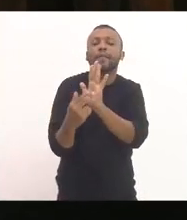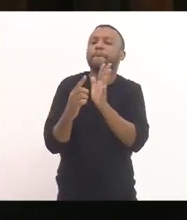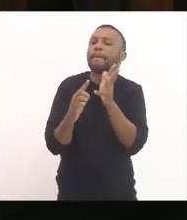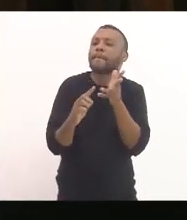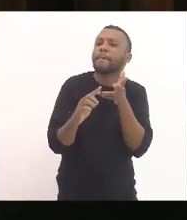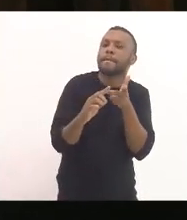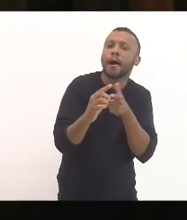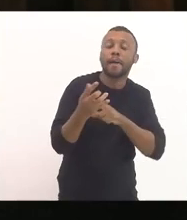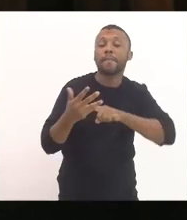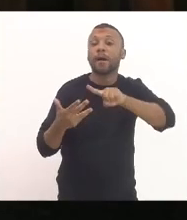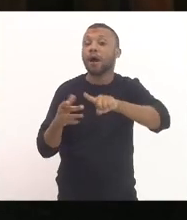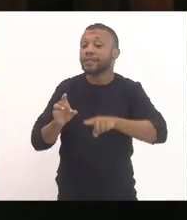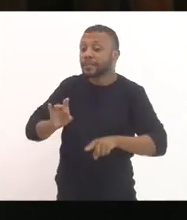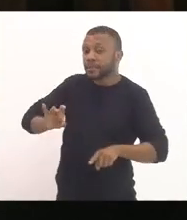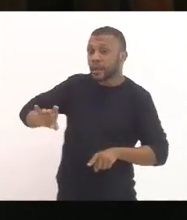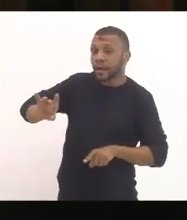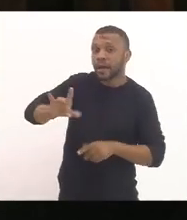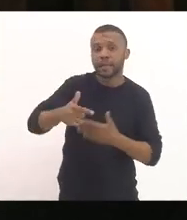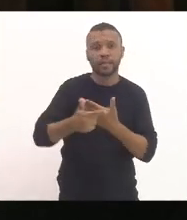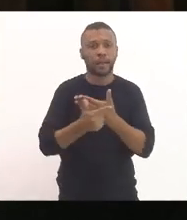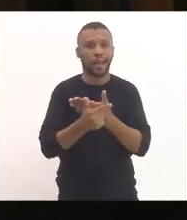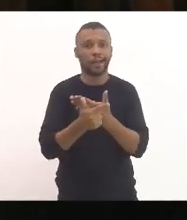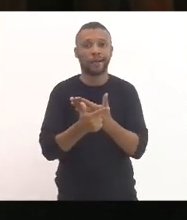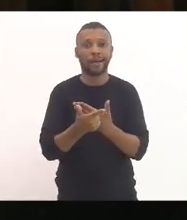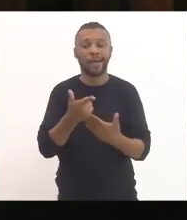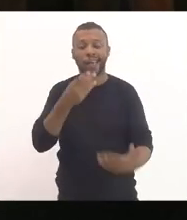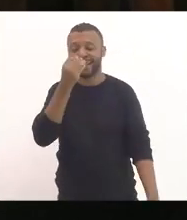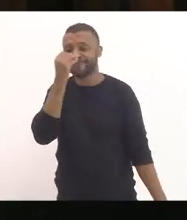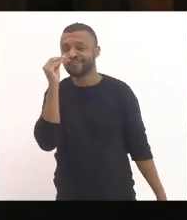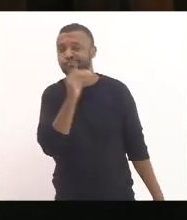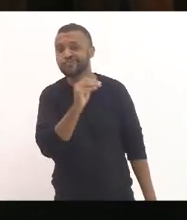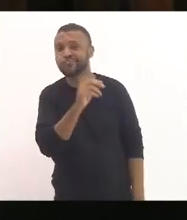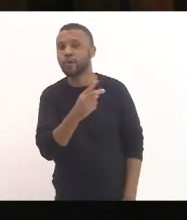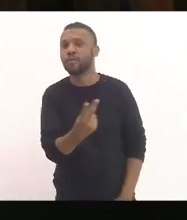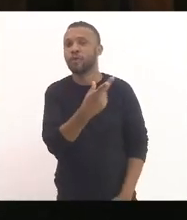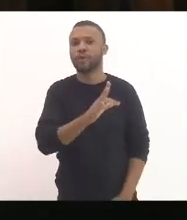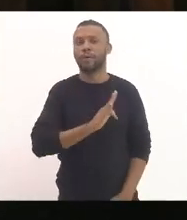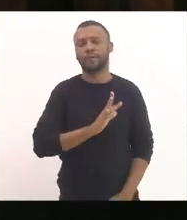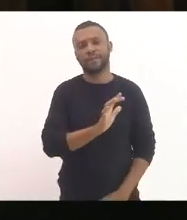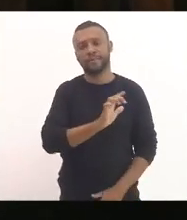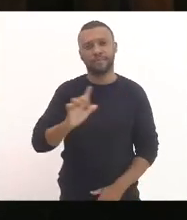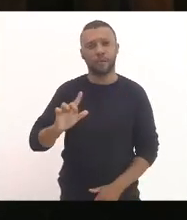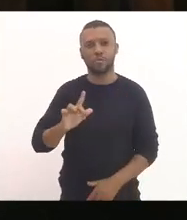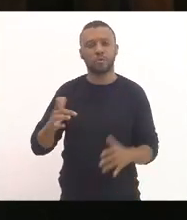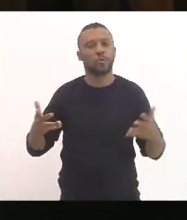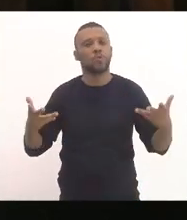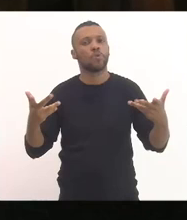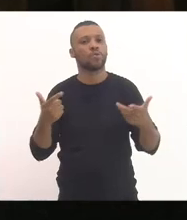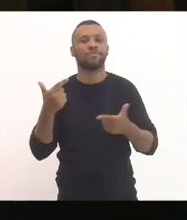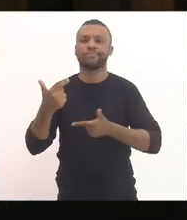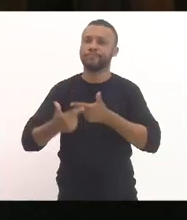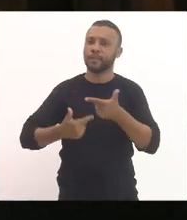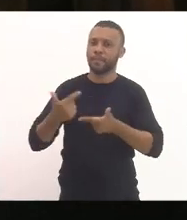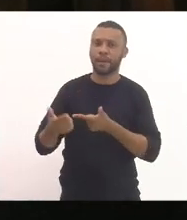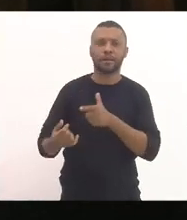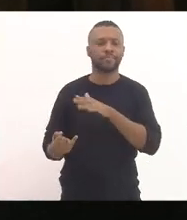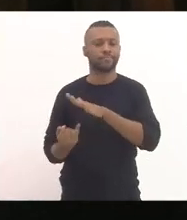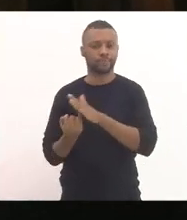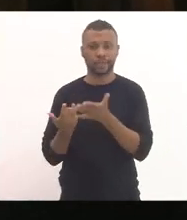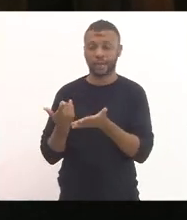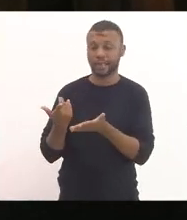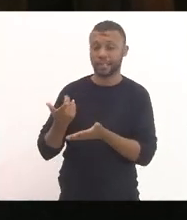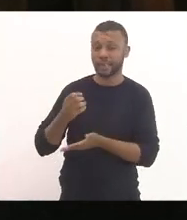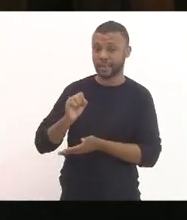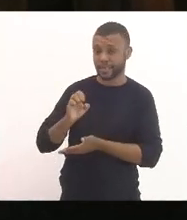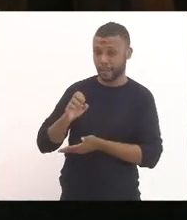cada cargo é não reconhecer a aplicação e o valor do policial civil um excelente desempenho da instituição que a nossa setor